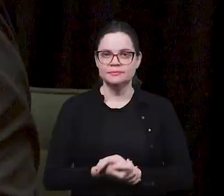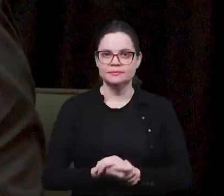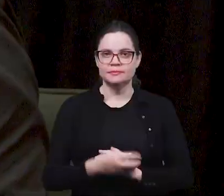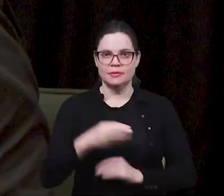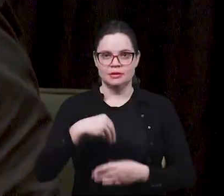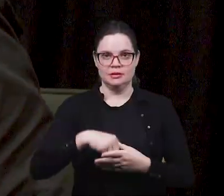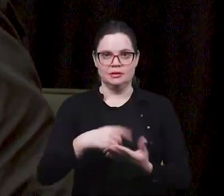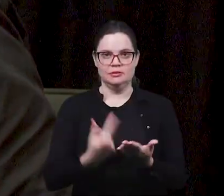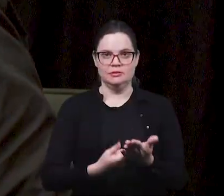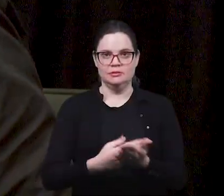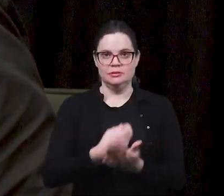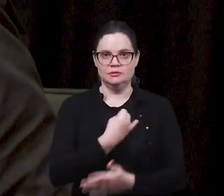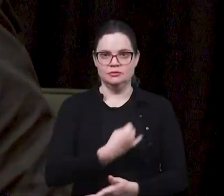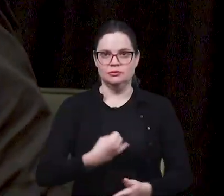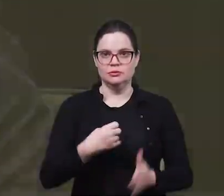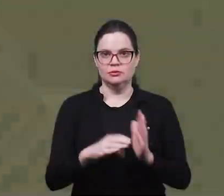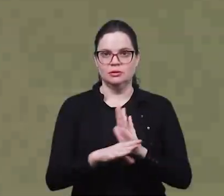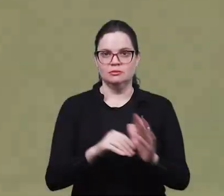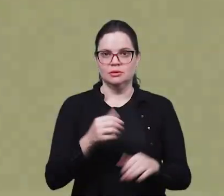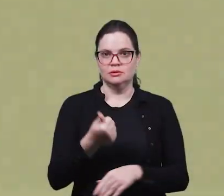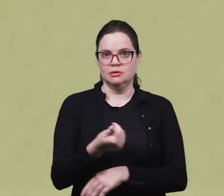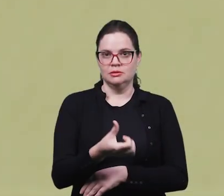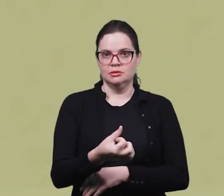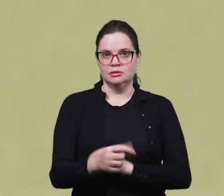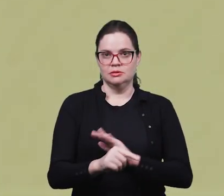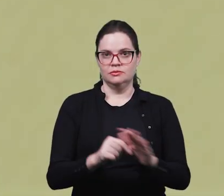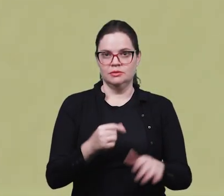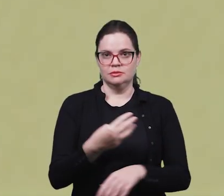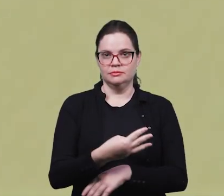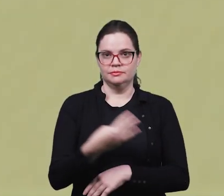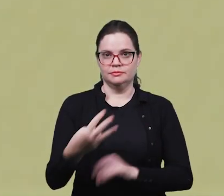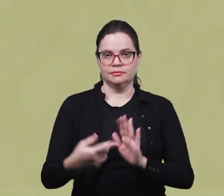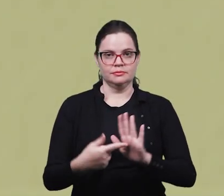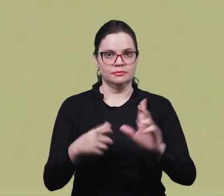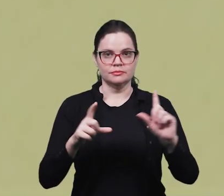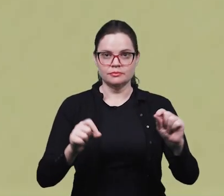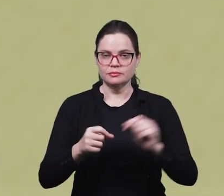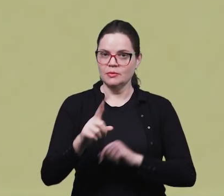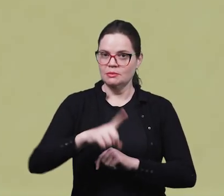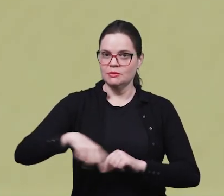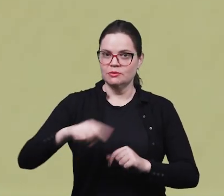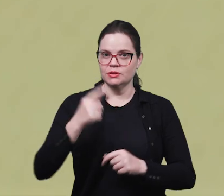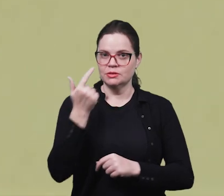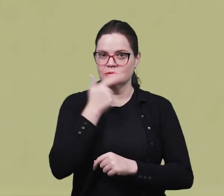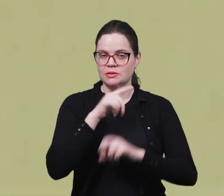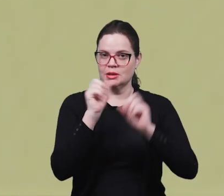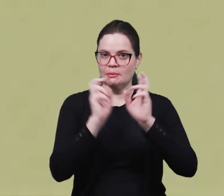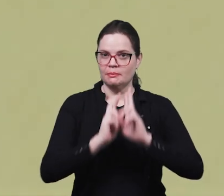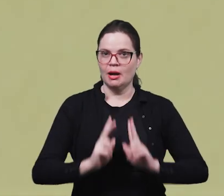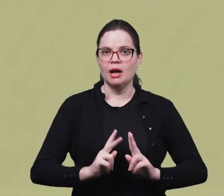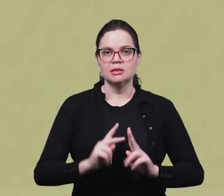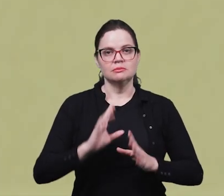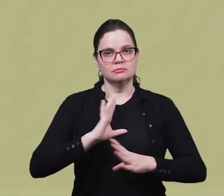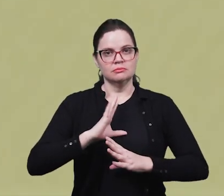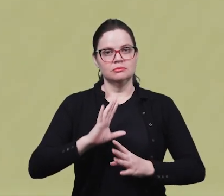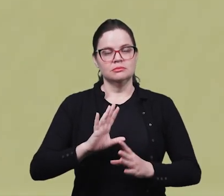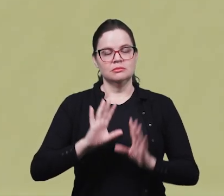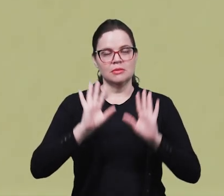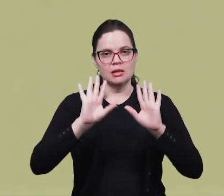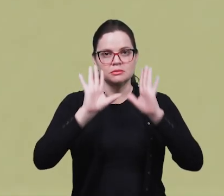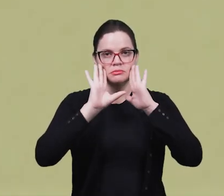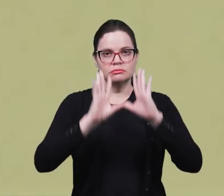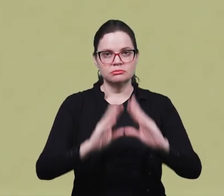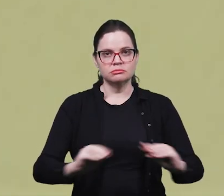em João capítulo 16, versículo 33, tenho-vos dito isso, para que em mim tenhais paz. No mundo tereis